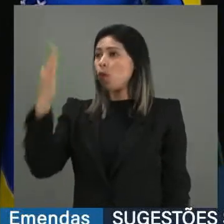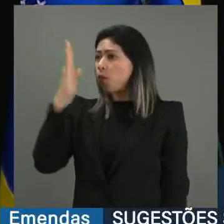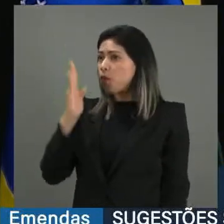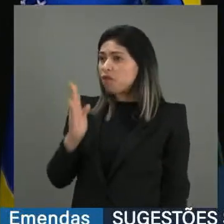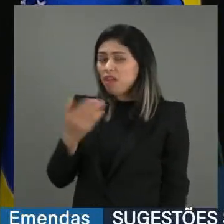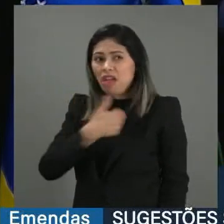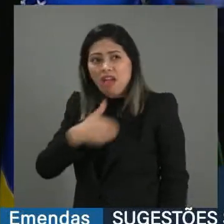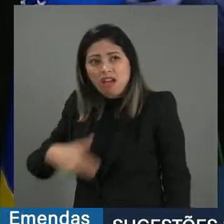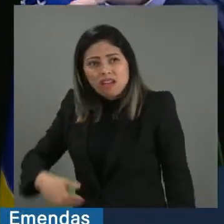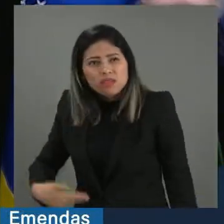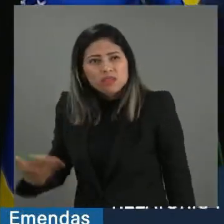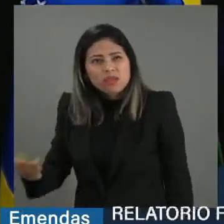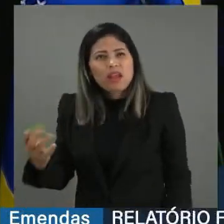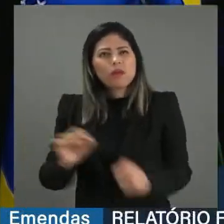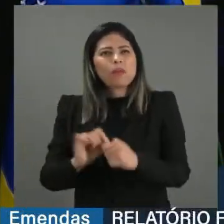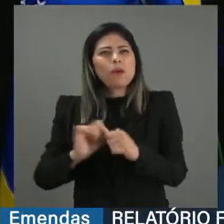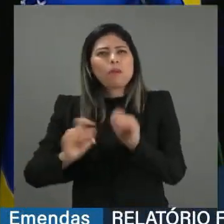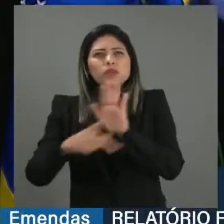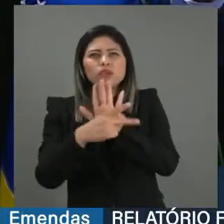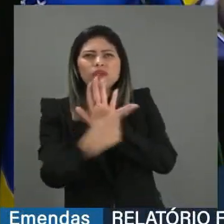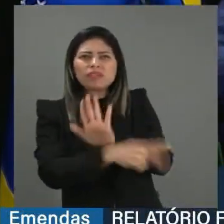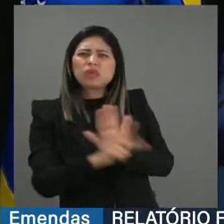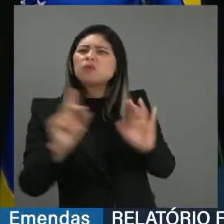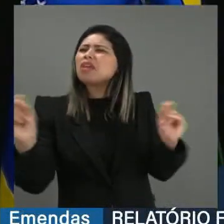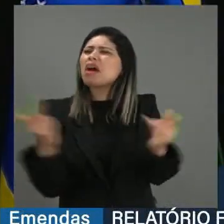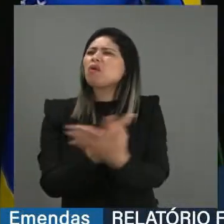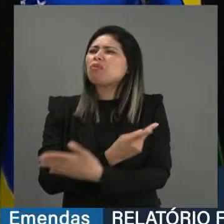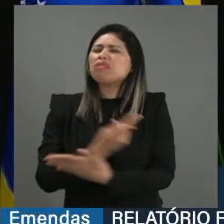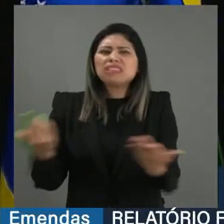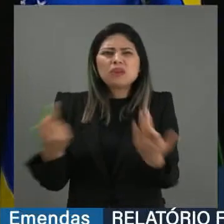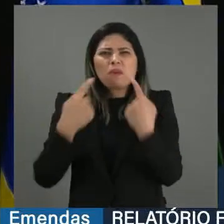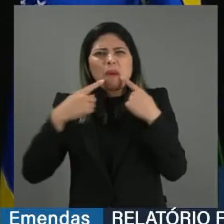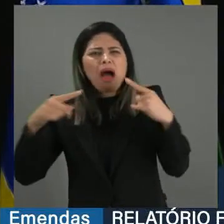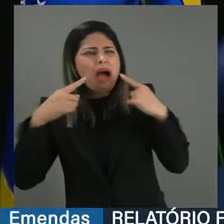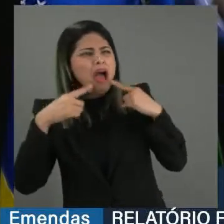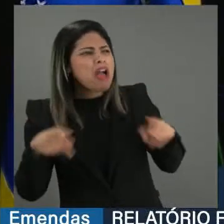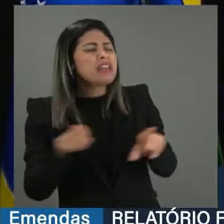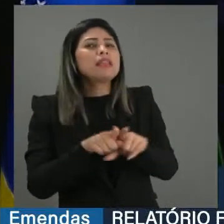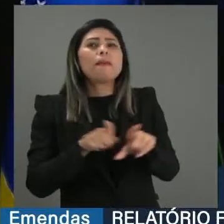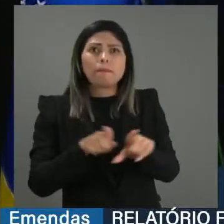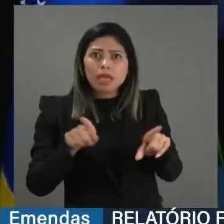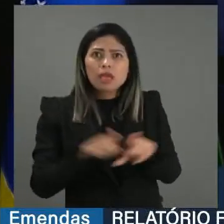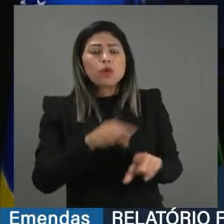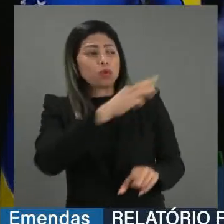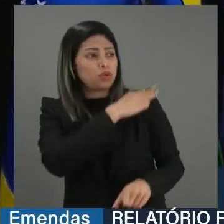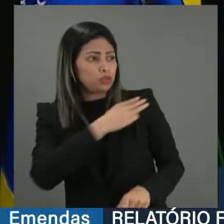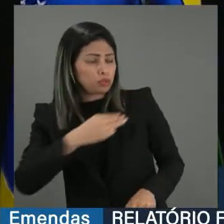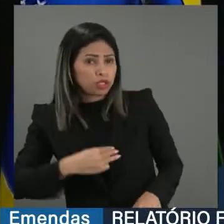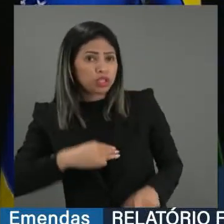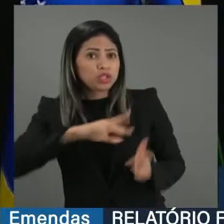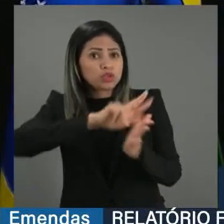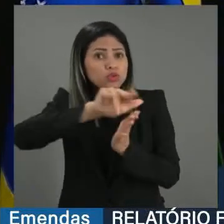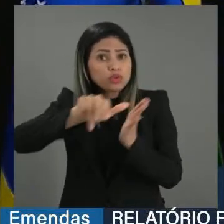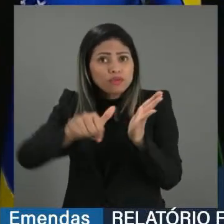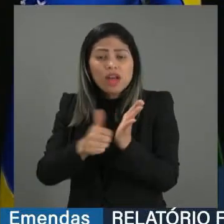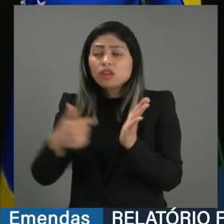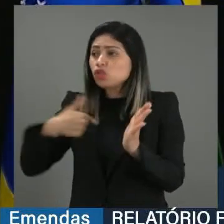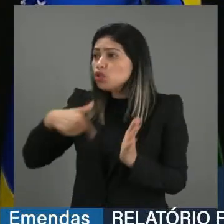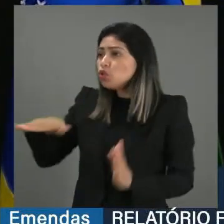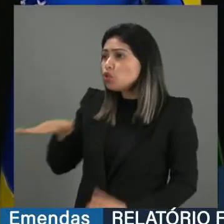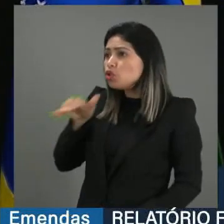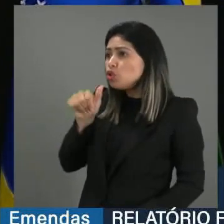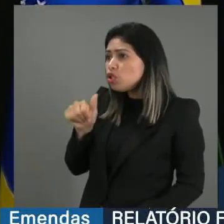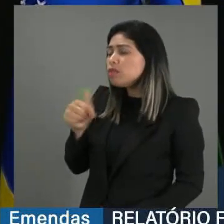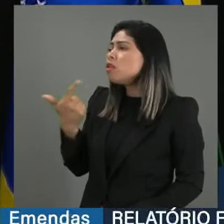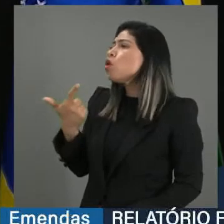quando já aconteceu vários escândalos, várias situações com o atual ministro. Já, inclusive, chamei